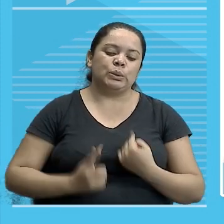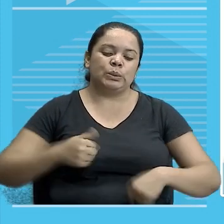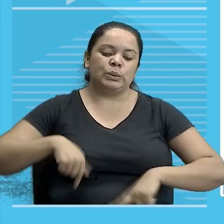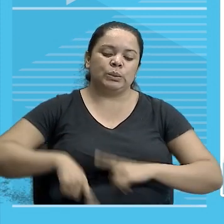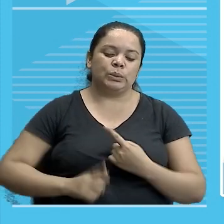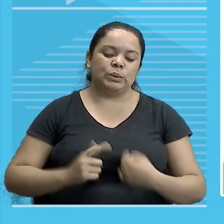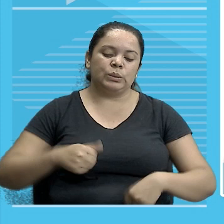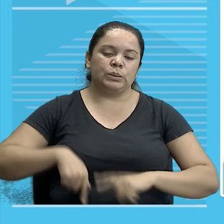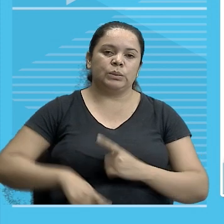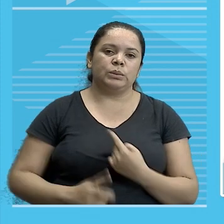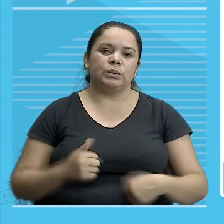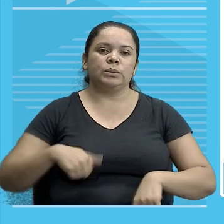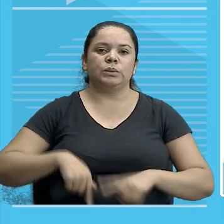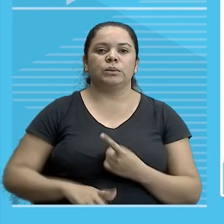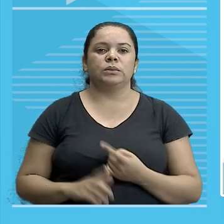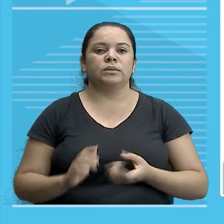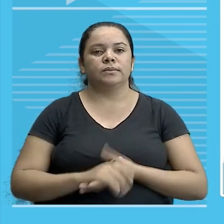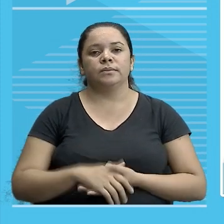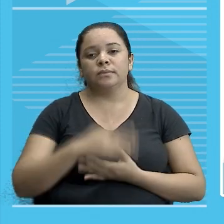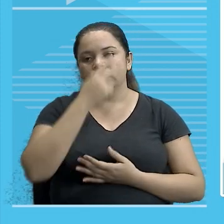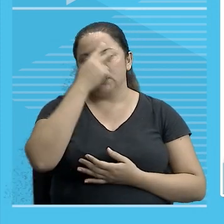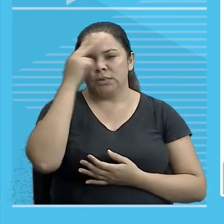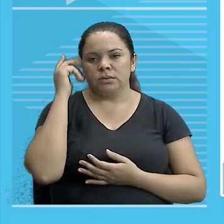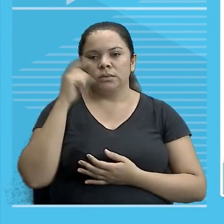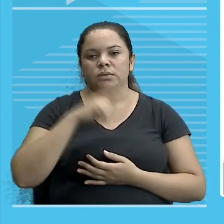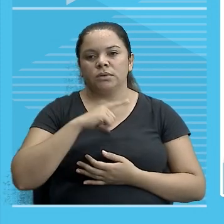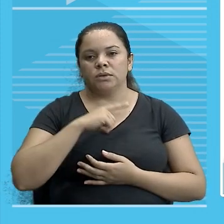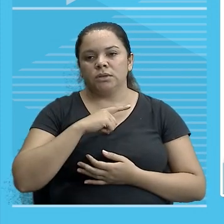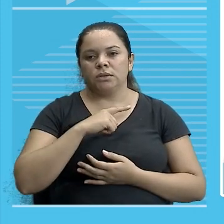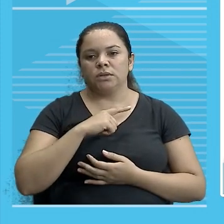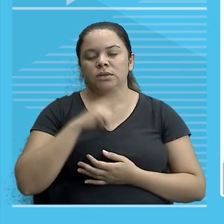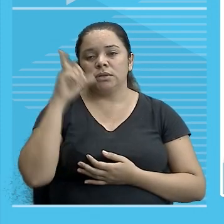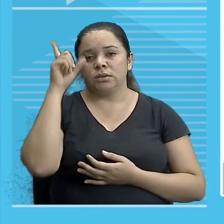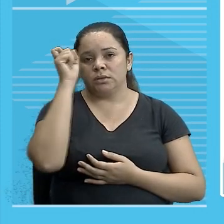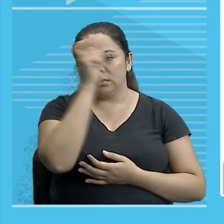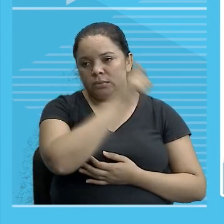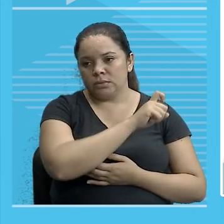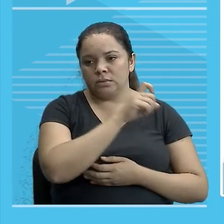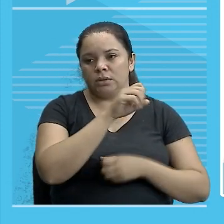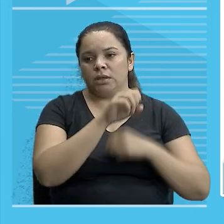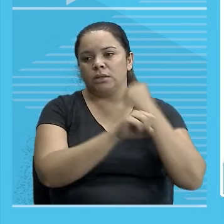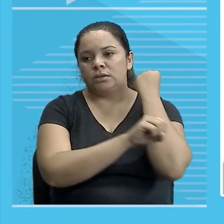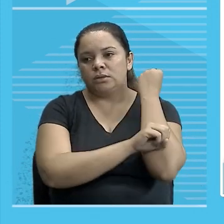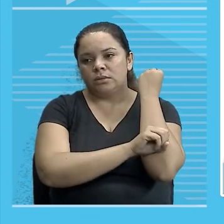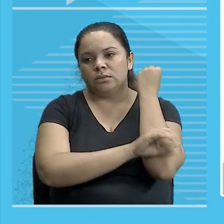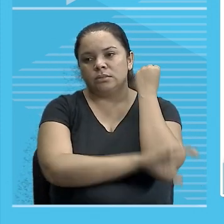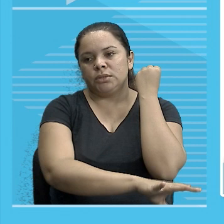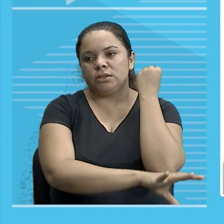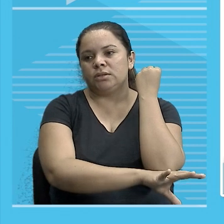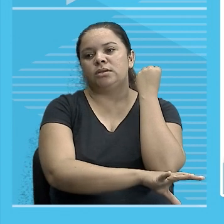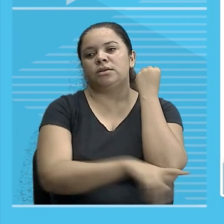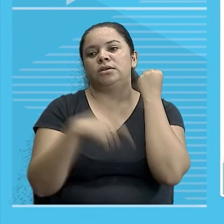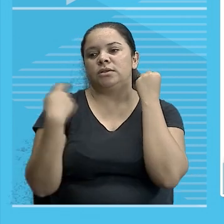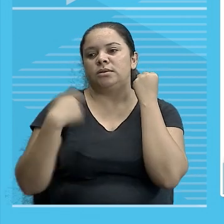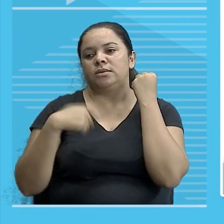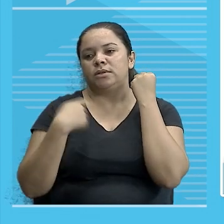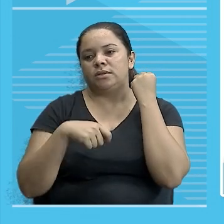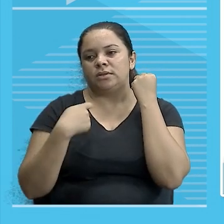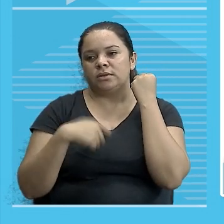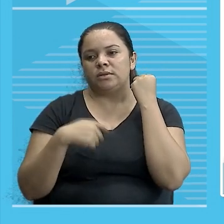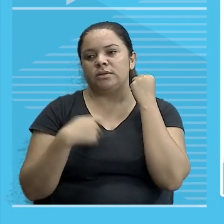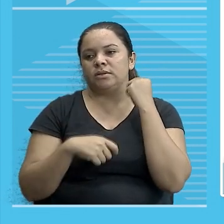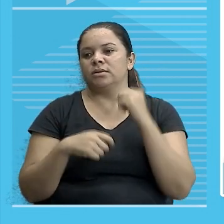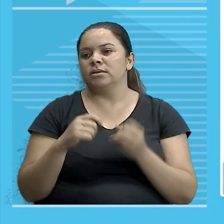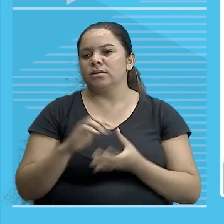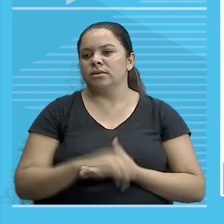exemplo, precisam comer alimentos ricos em celulose. Tá bom? Olha aí a proteína, como eu tinha dito.